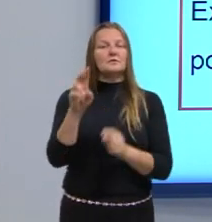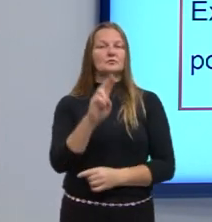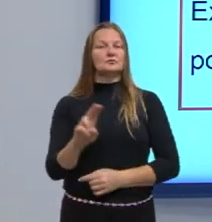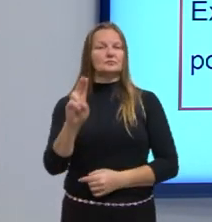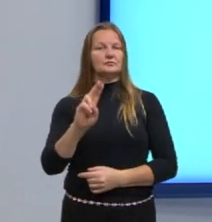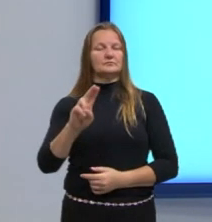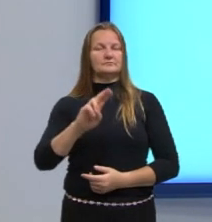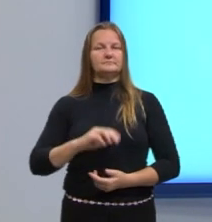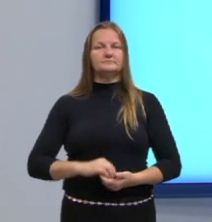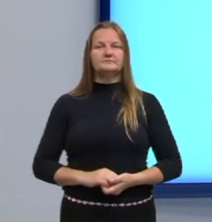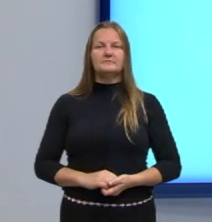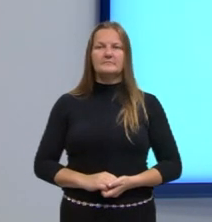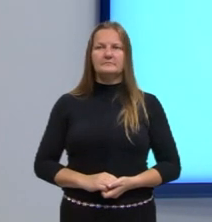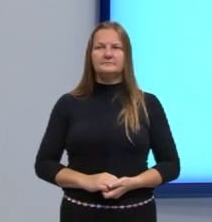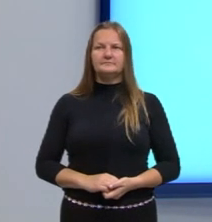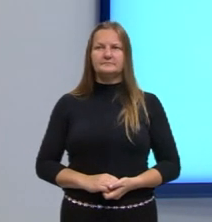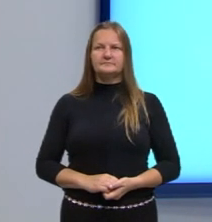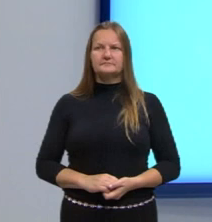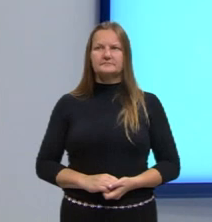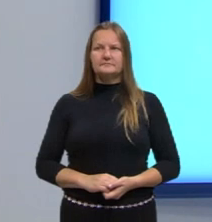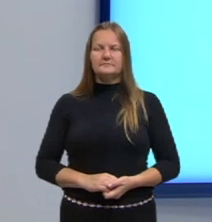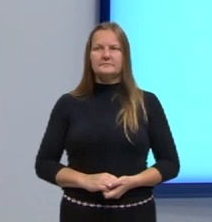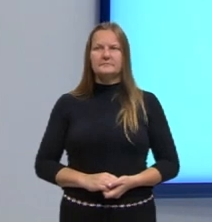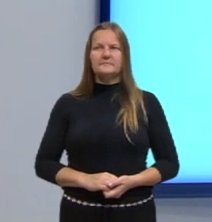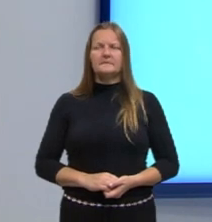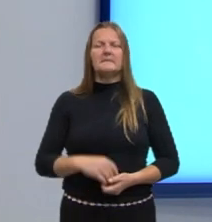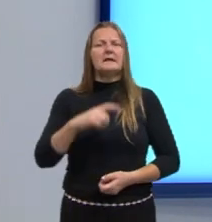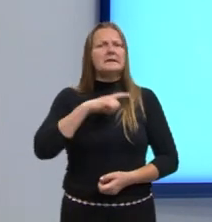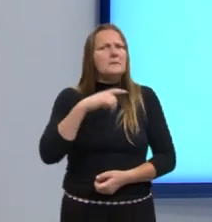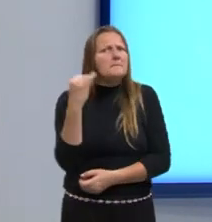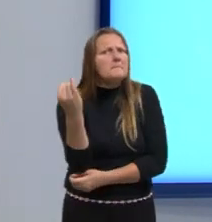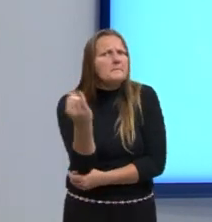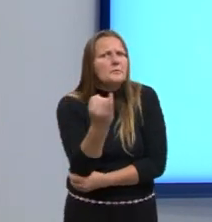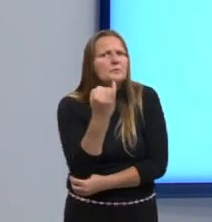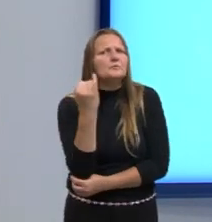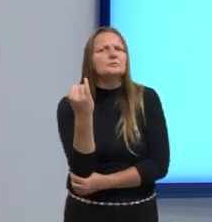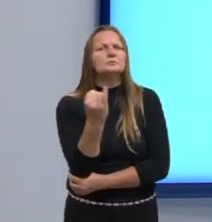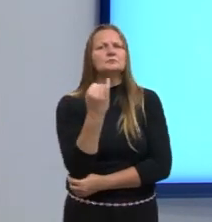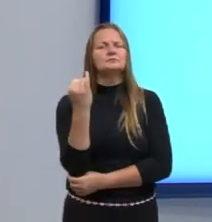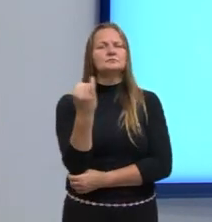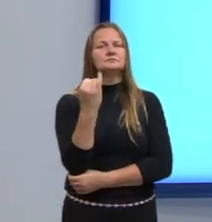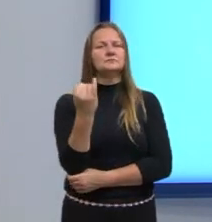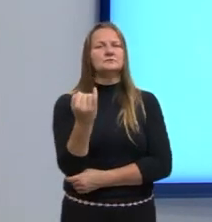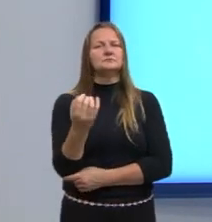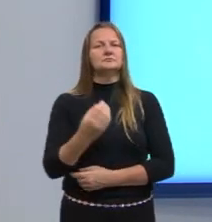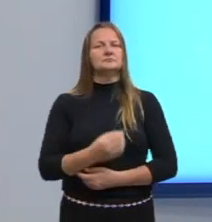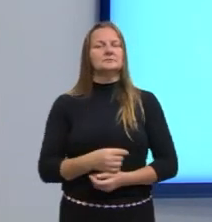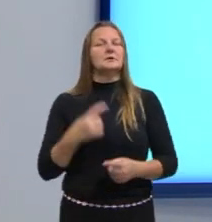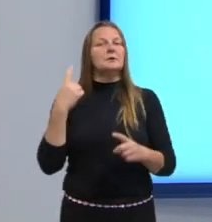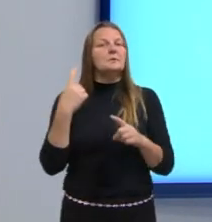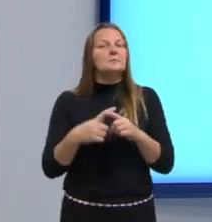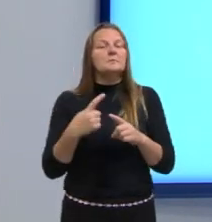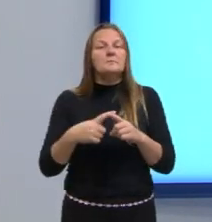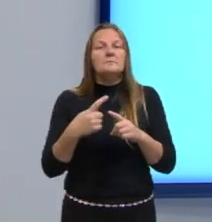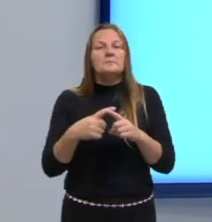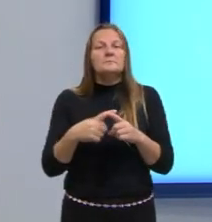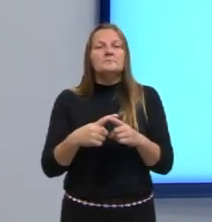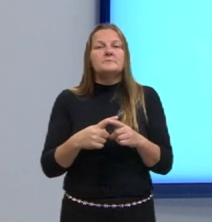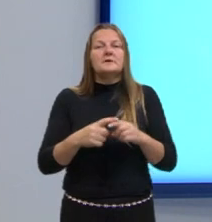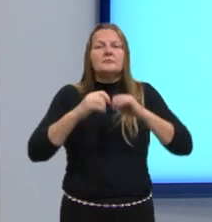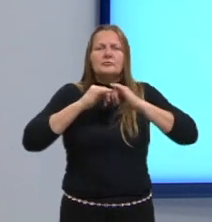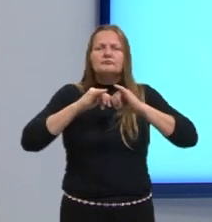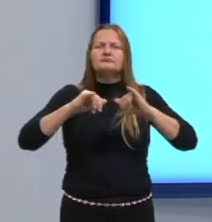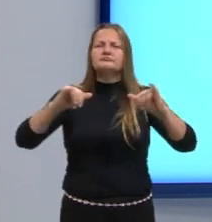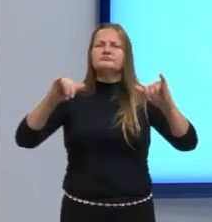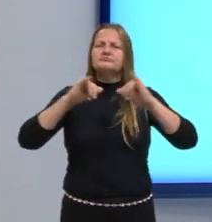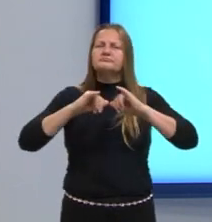utilização bom eles são muito importantes tá Eles são muito importantes porque eles são muito difundidos